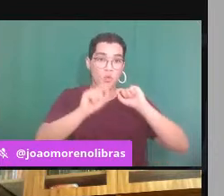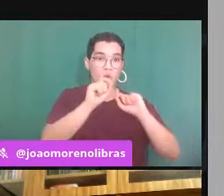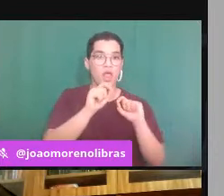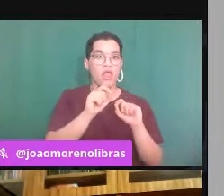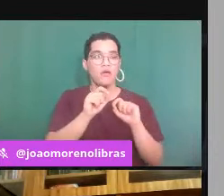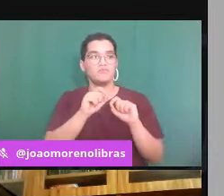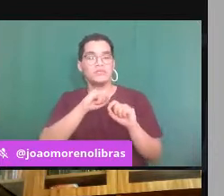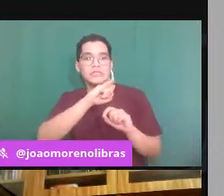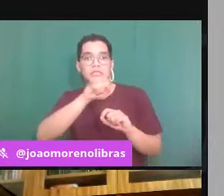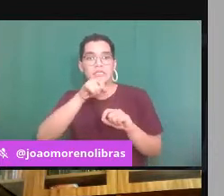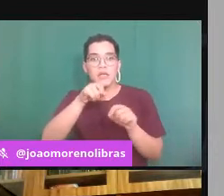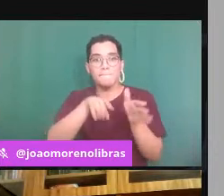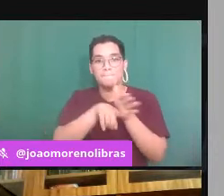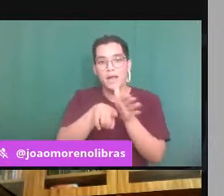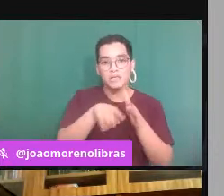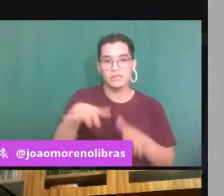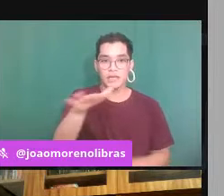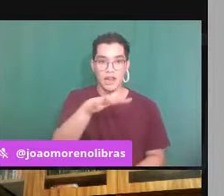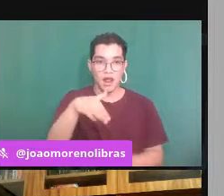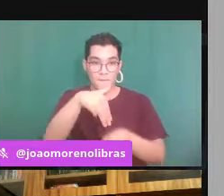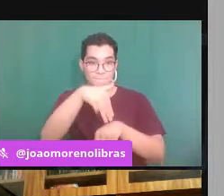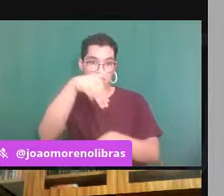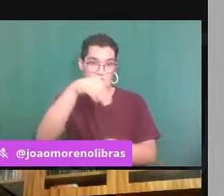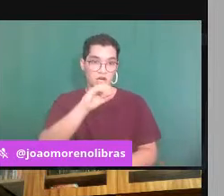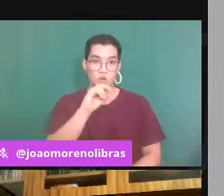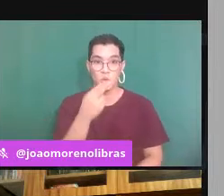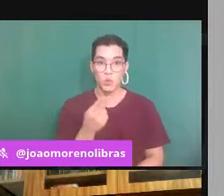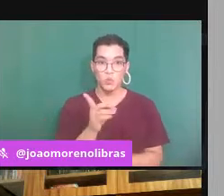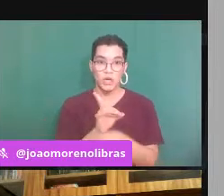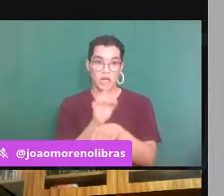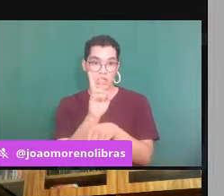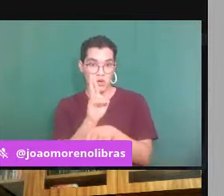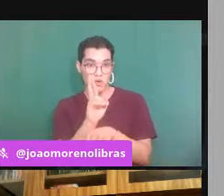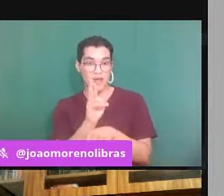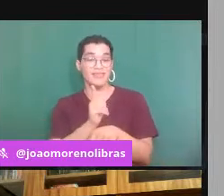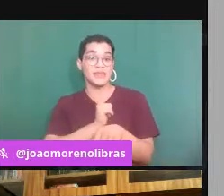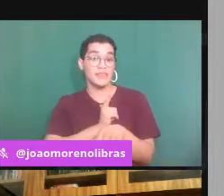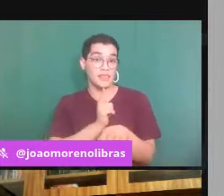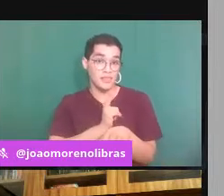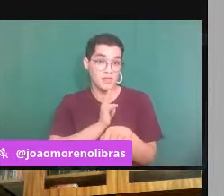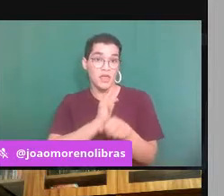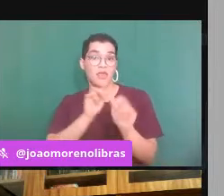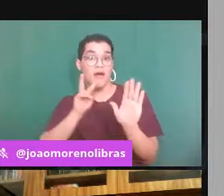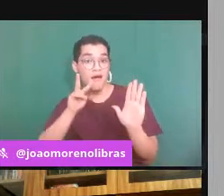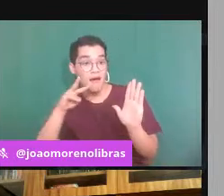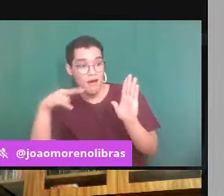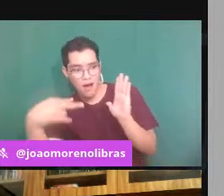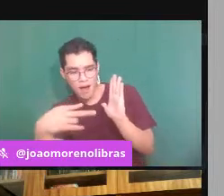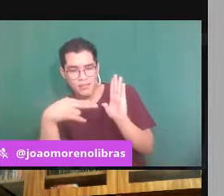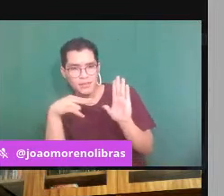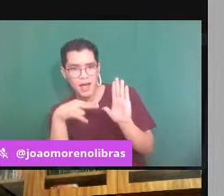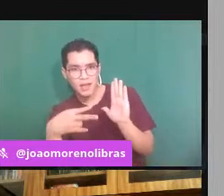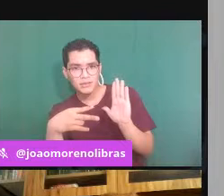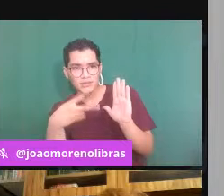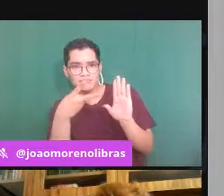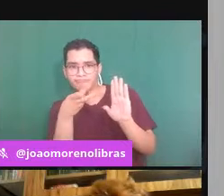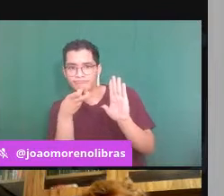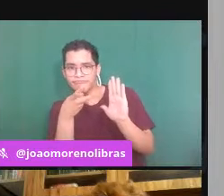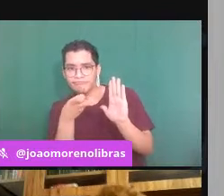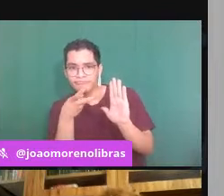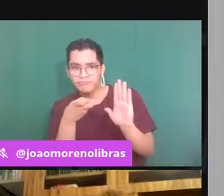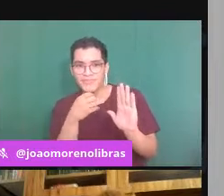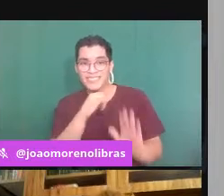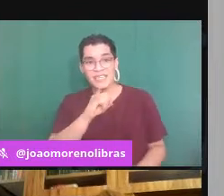doutorado, que ela se encerre na questão analítica, né? Quando temos tempo,